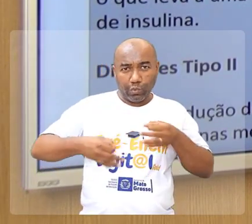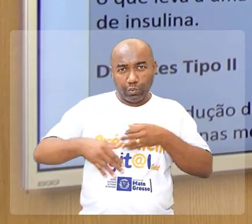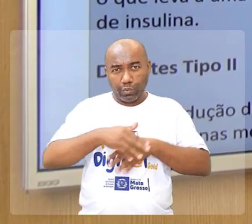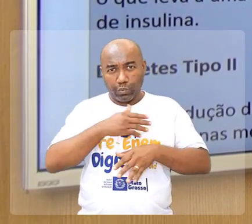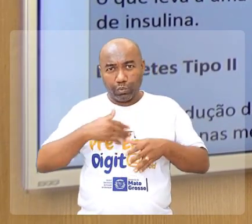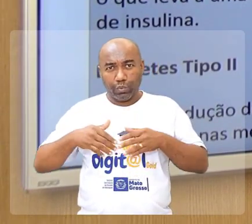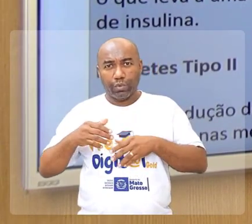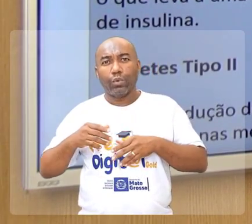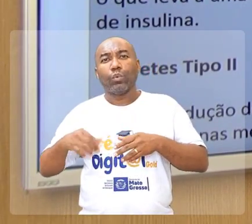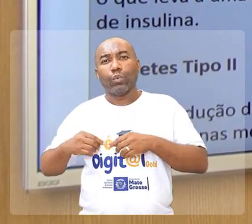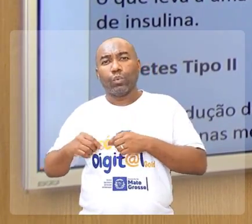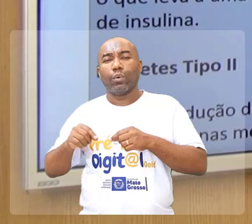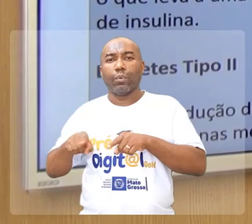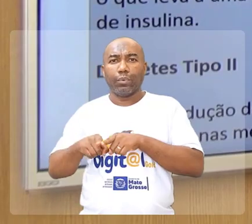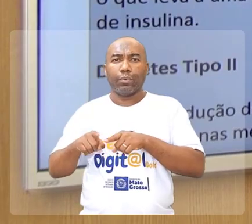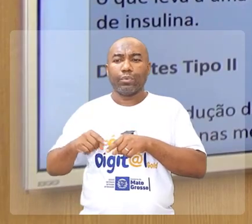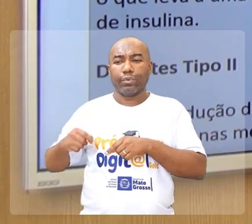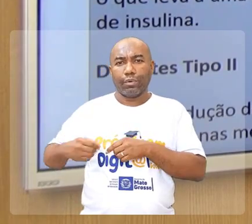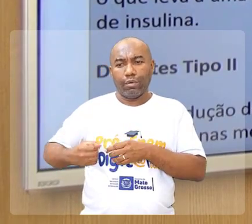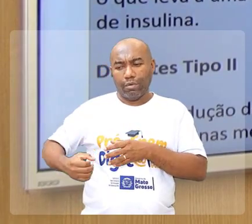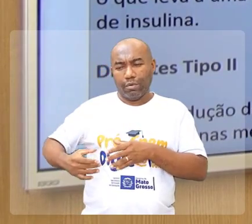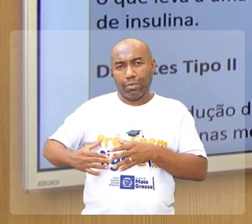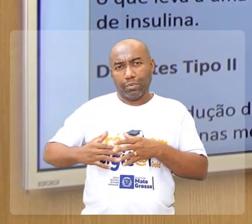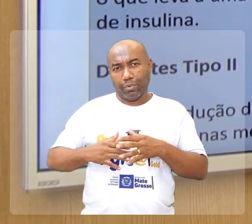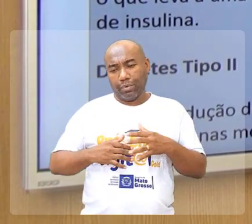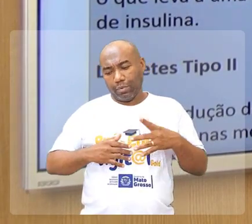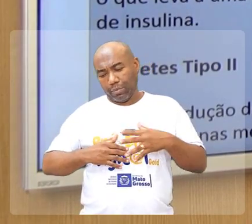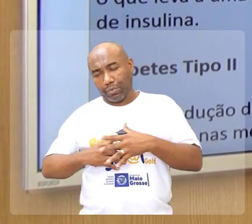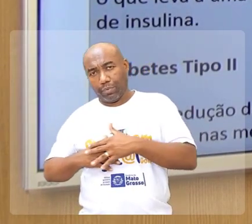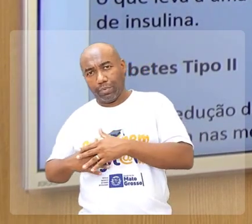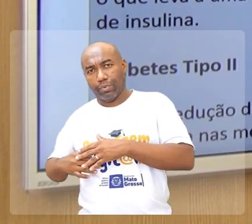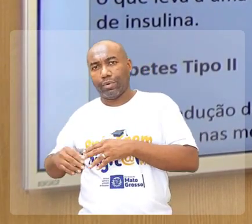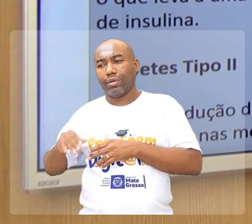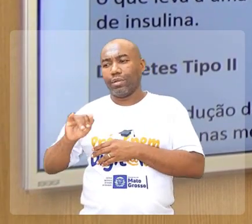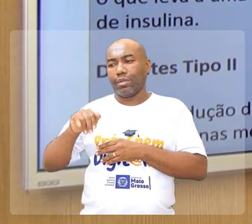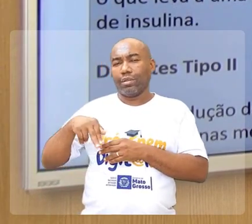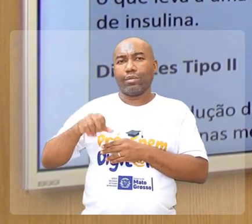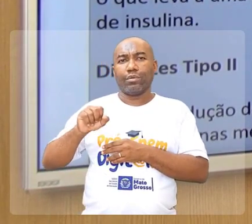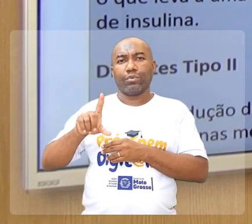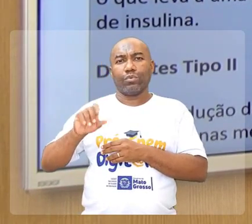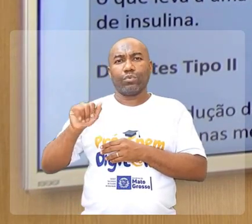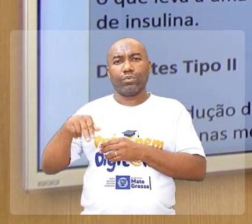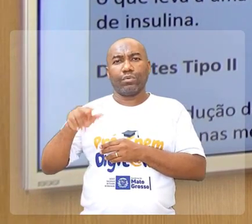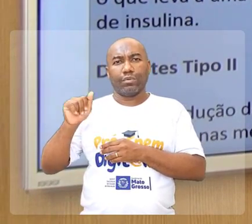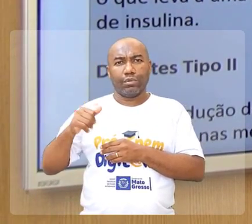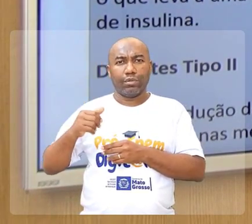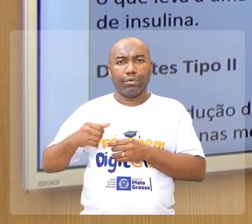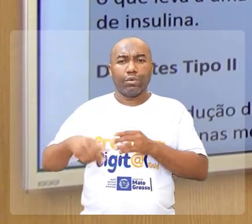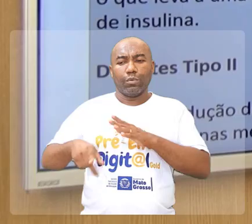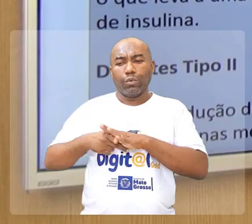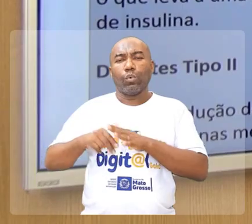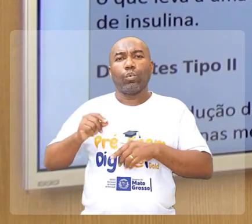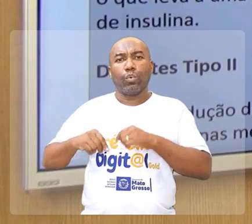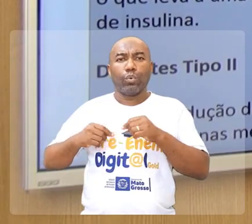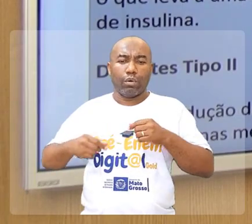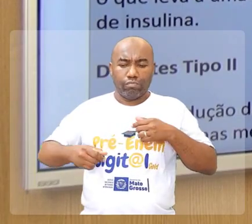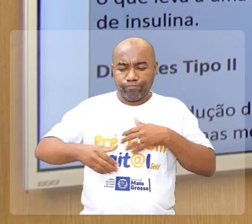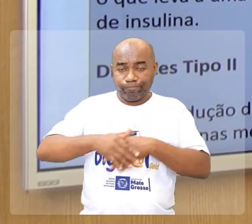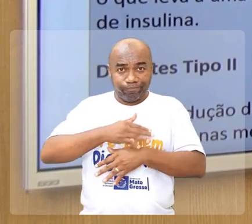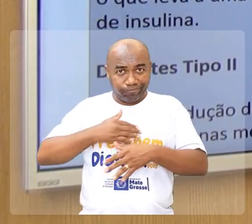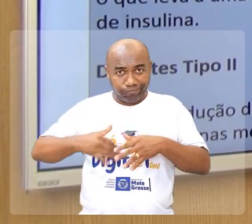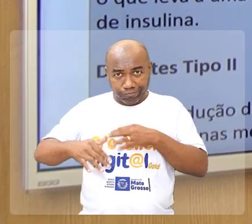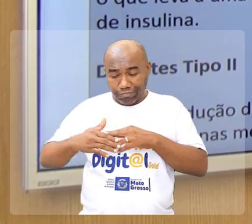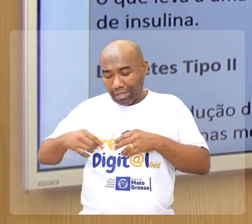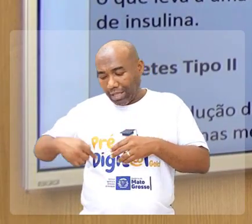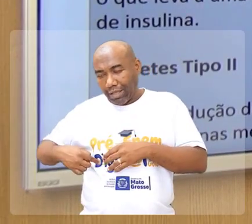acabam destruindo essas células que produzem a insulina. Então é um problema criado pelo corpo e que provavelmente a